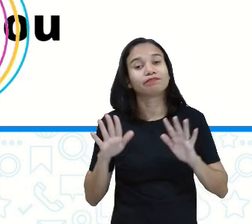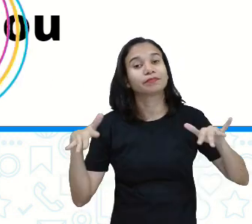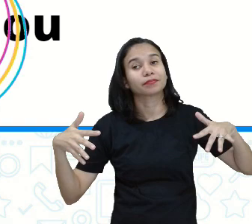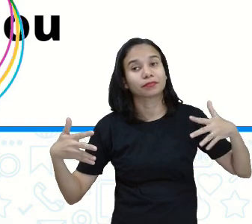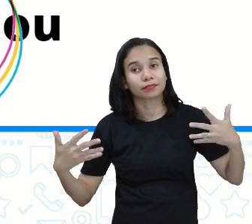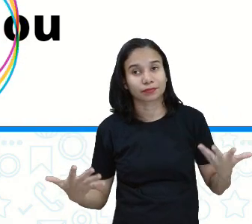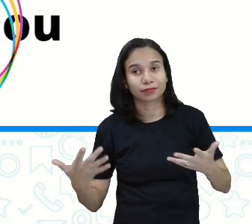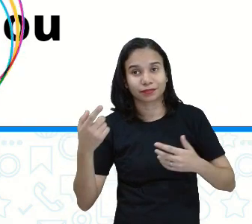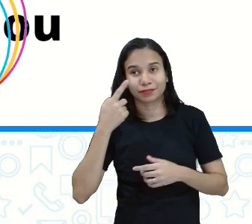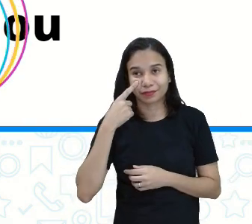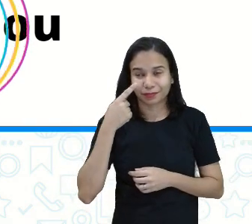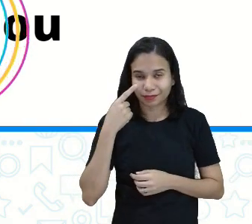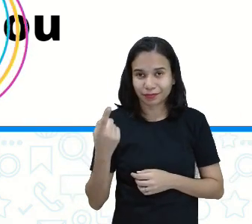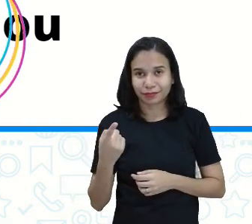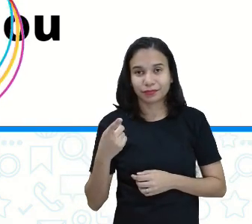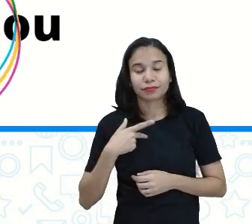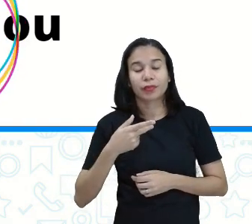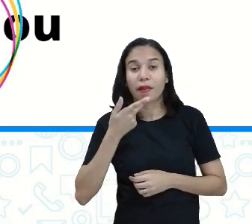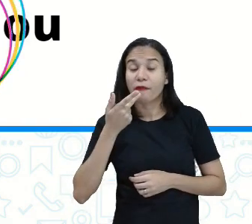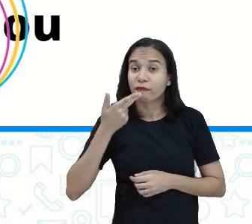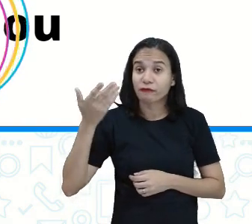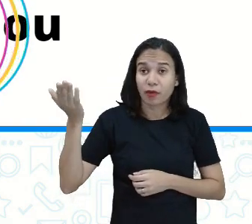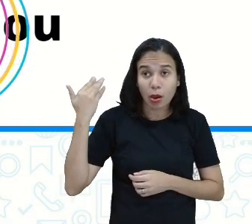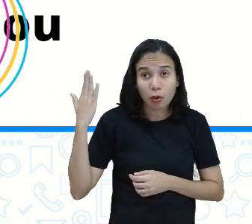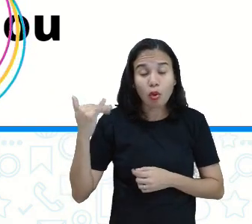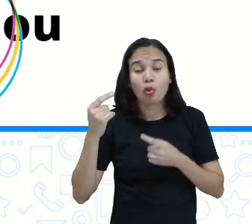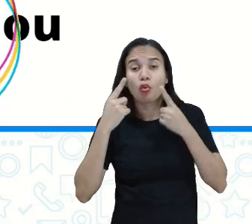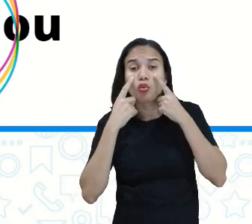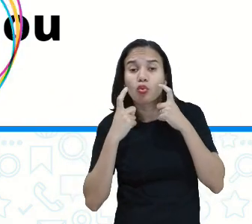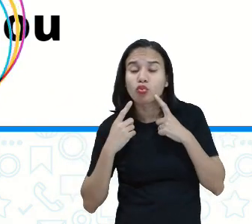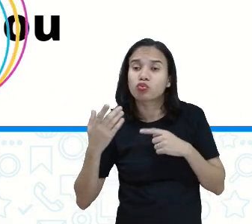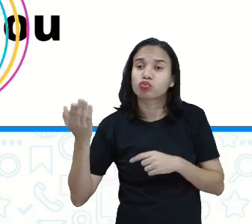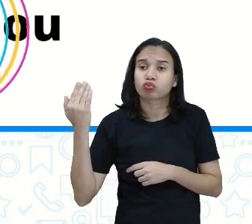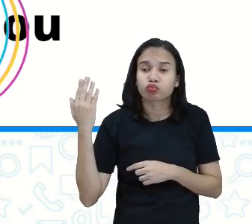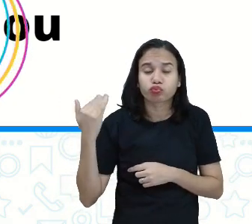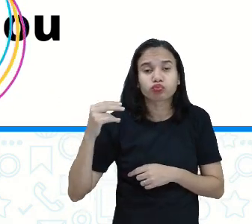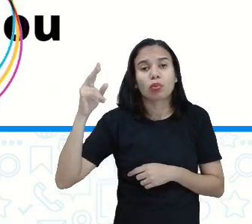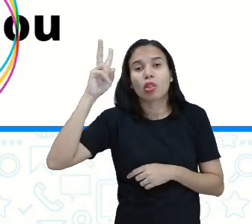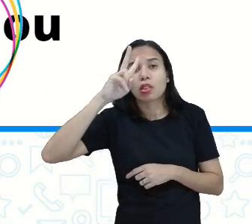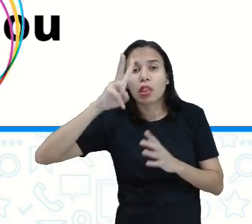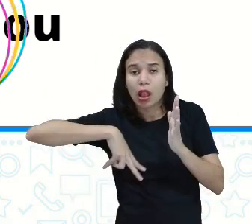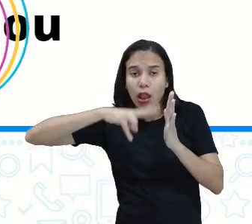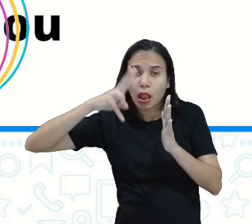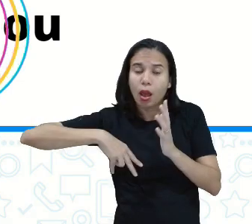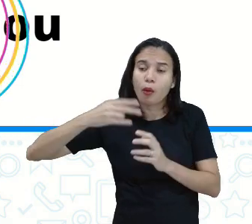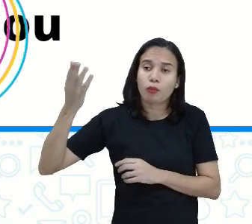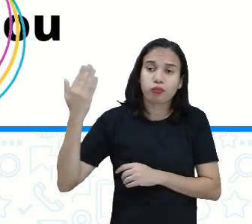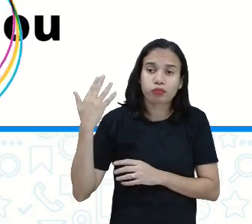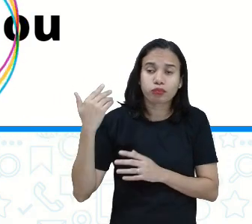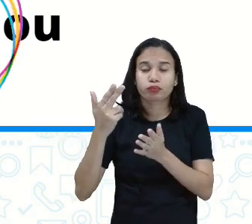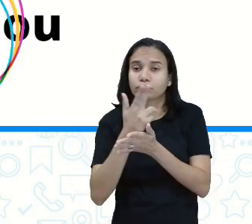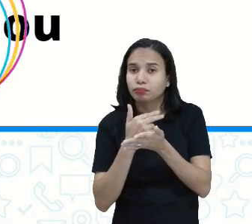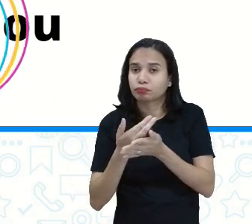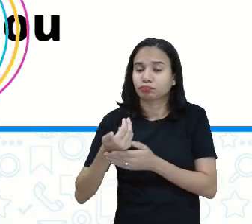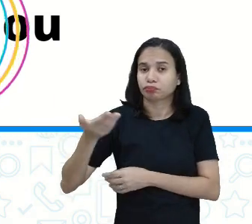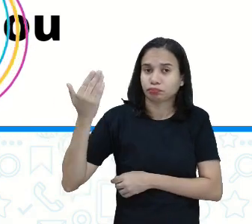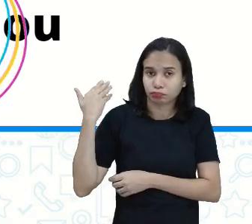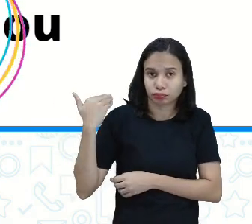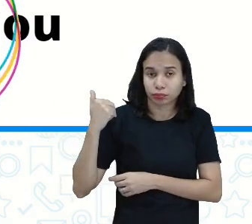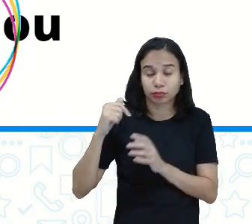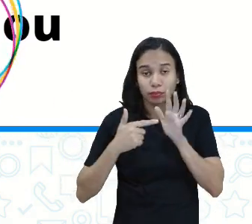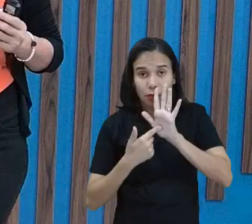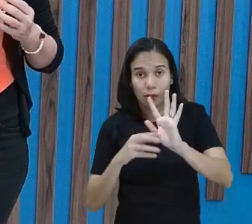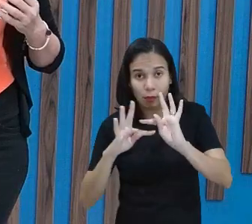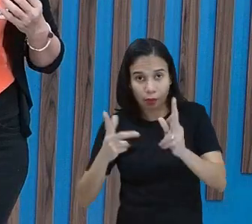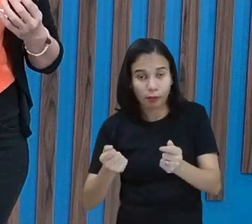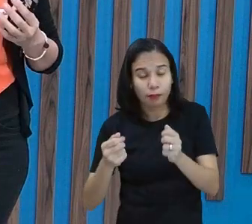Então, olha só. Falou, chorou, leu, desenhou. Por quê? Porque